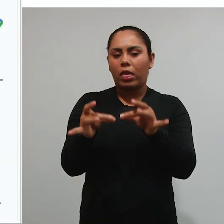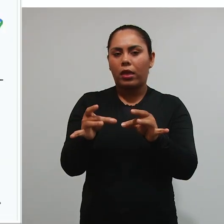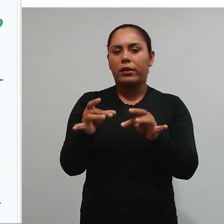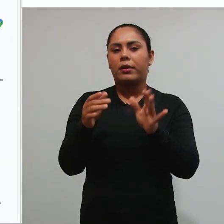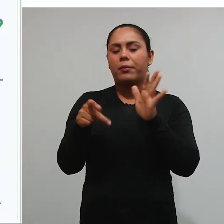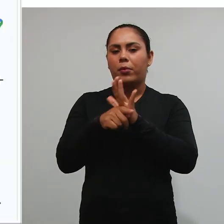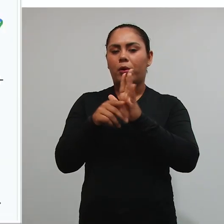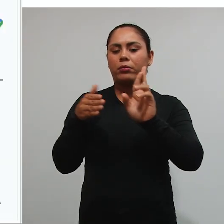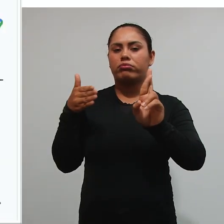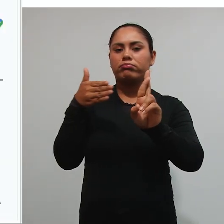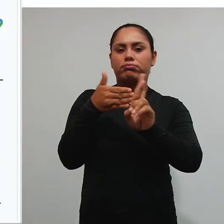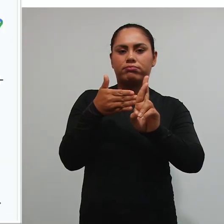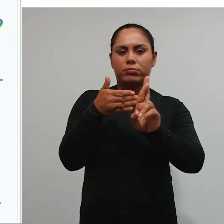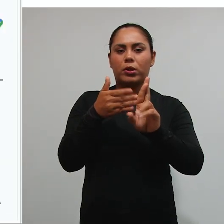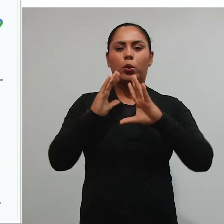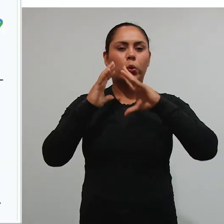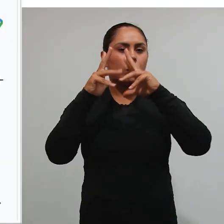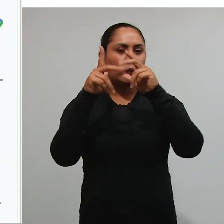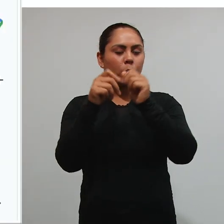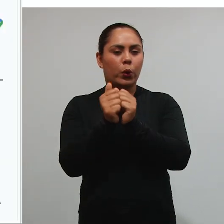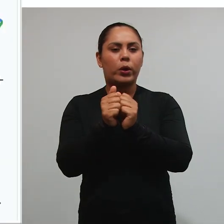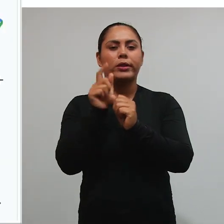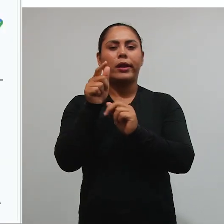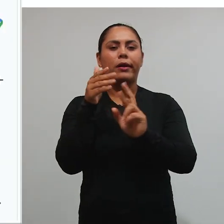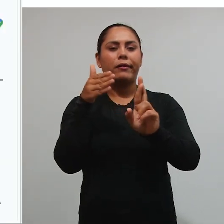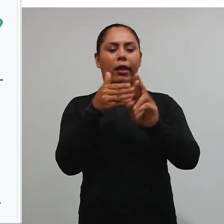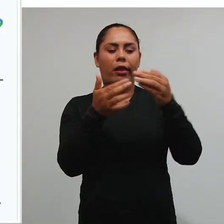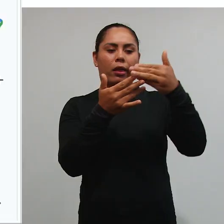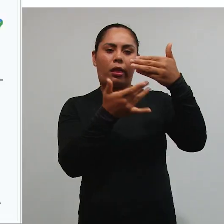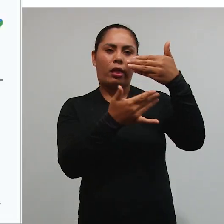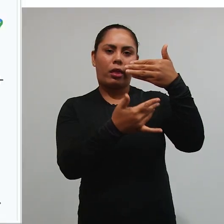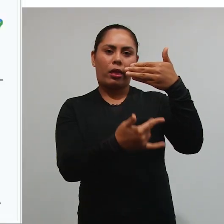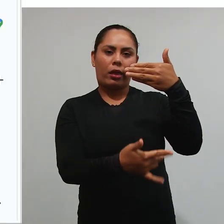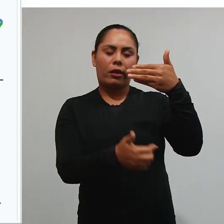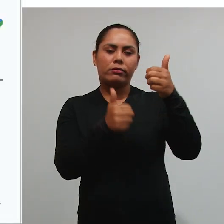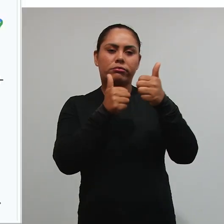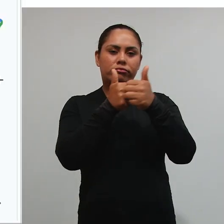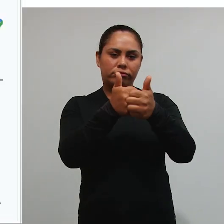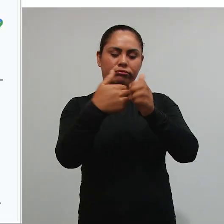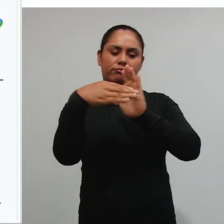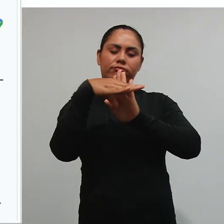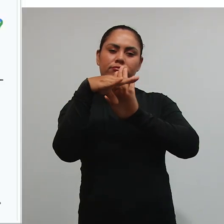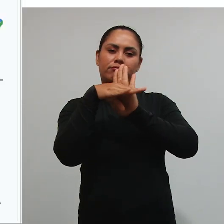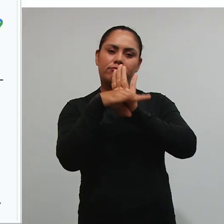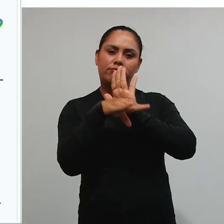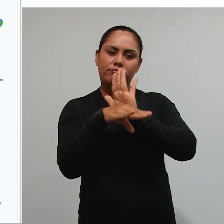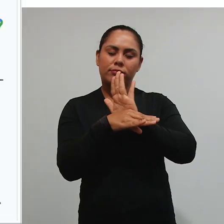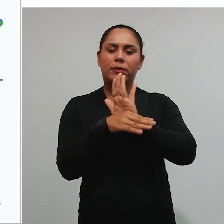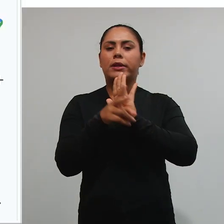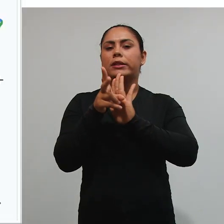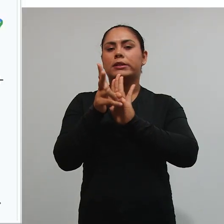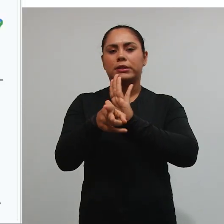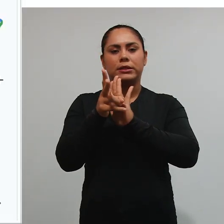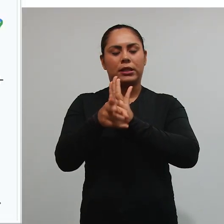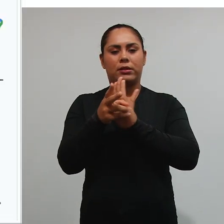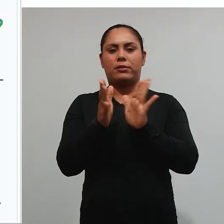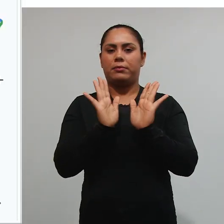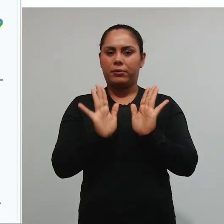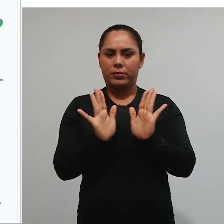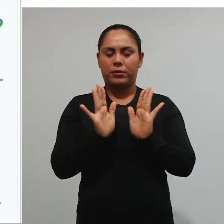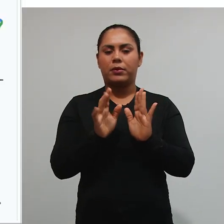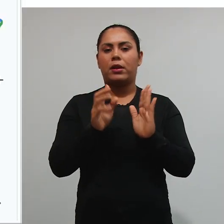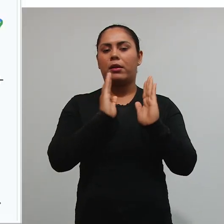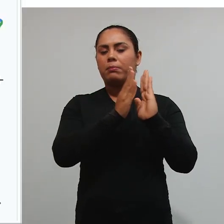justificado nas referências, tá bom? Todas as referências são alinhadas à esquerda e sem recuo. É